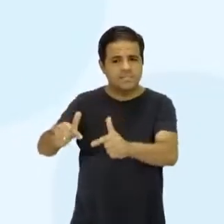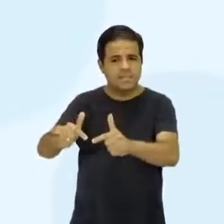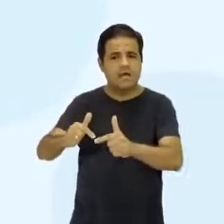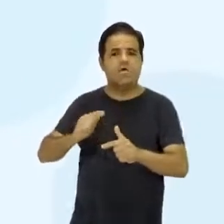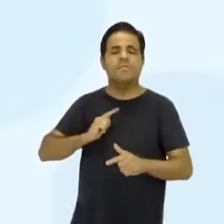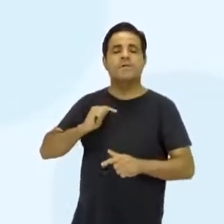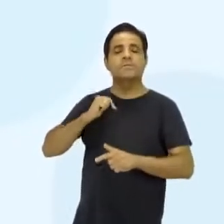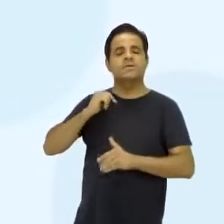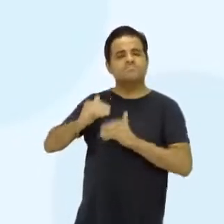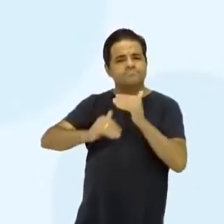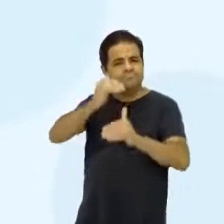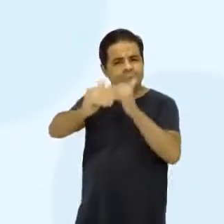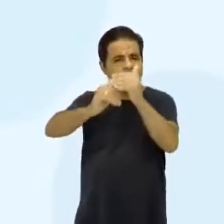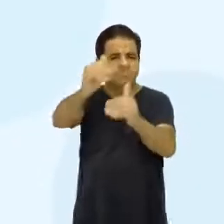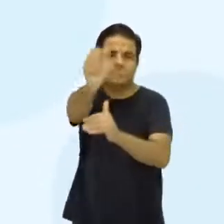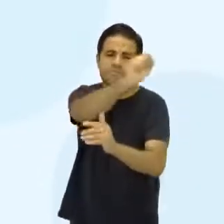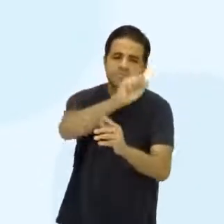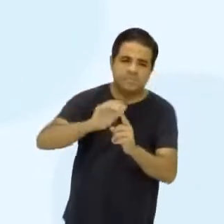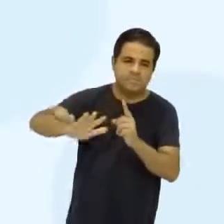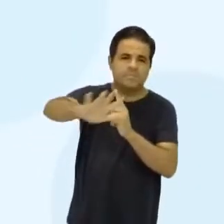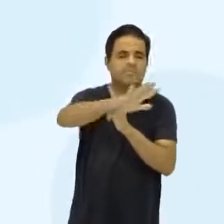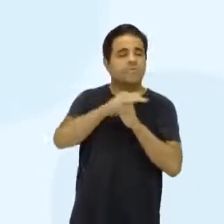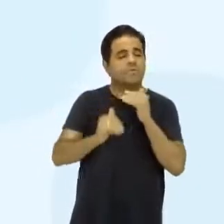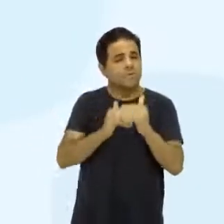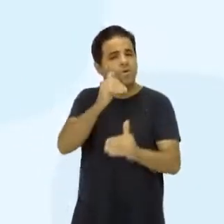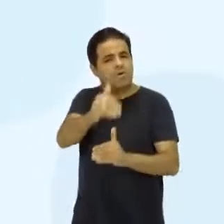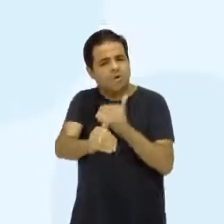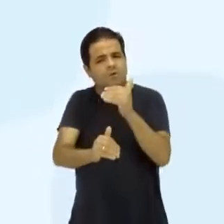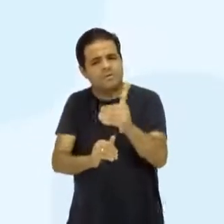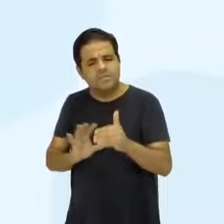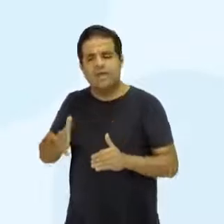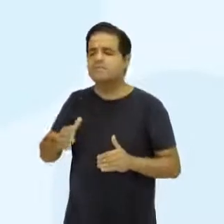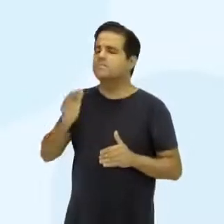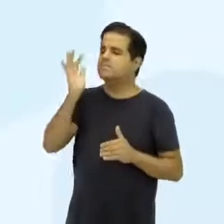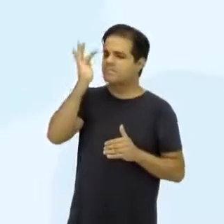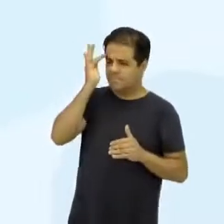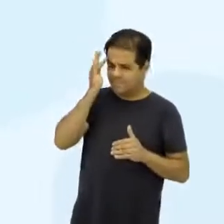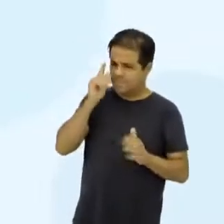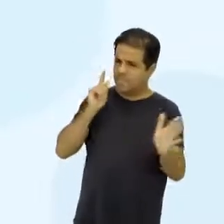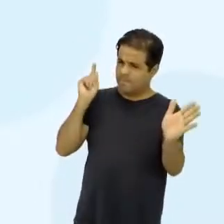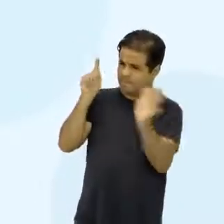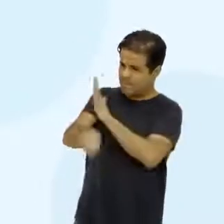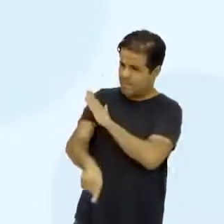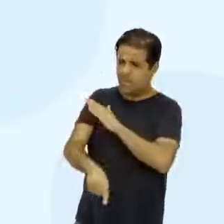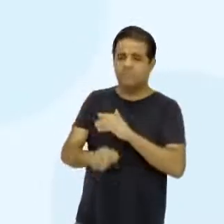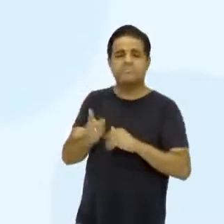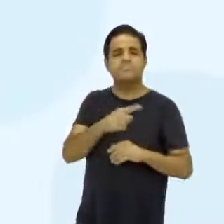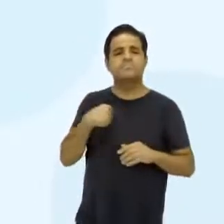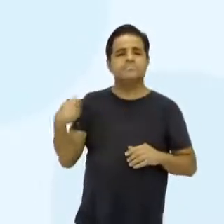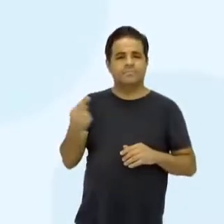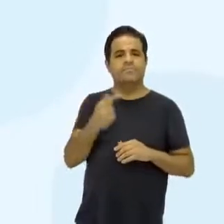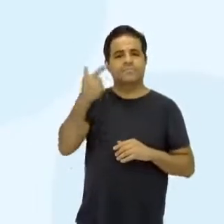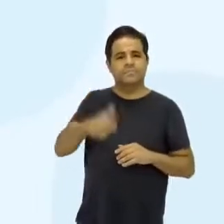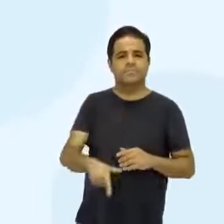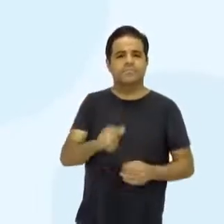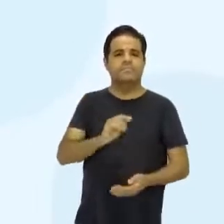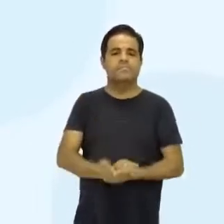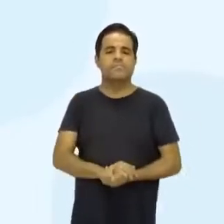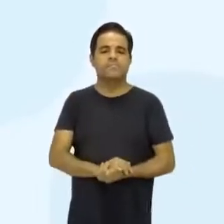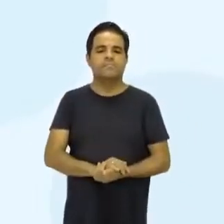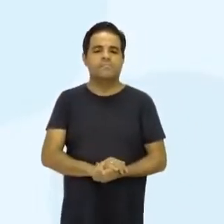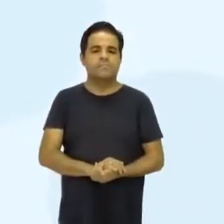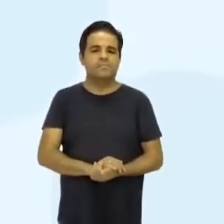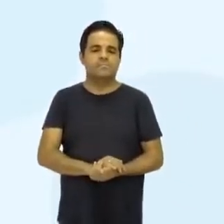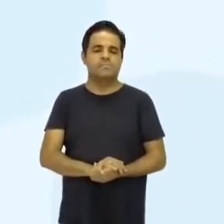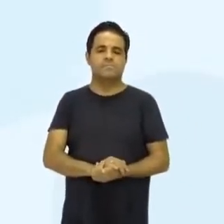um processo civilizatório acontecendo aos poucos. Mafê, dá aquela apertadinha para nós. Vamos lá. Mais uma. Olha